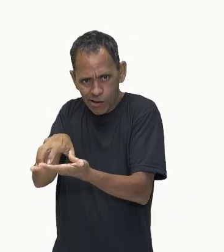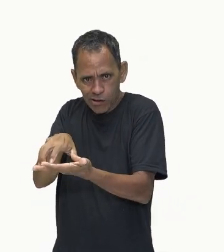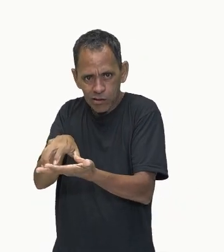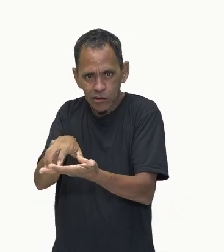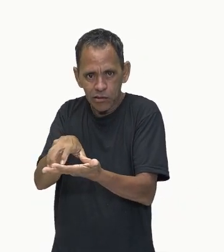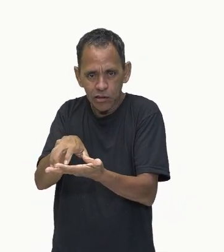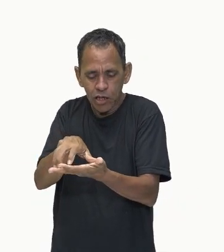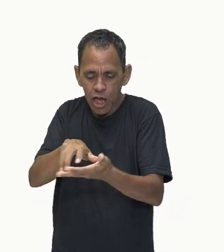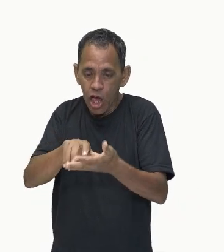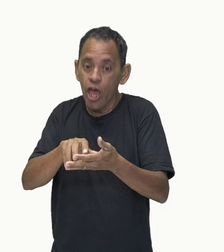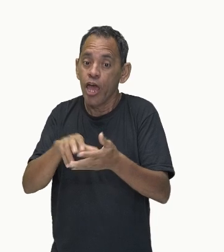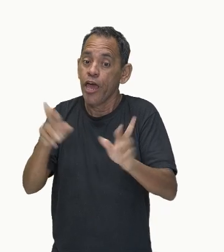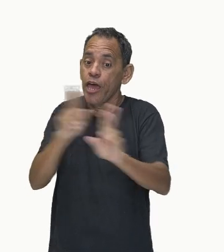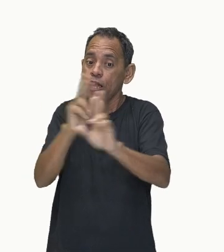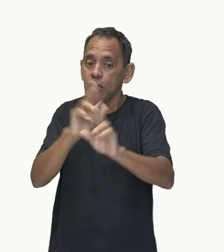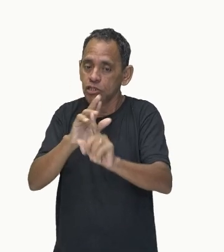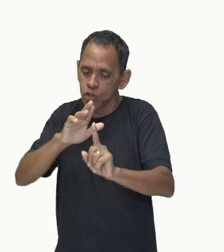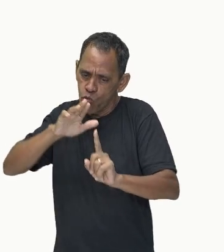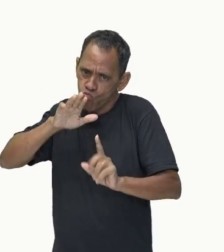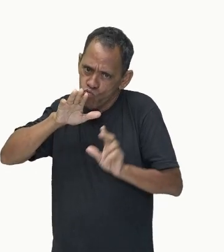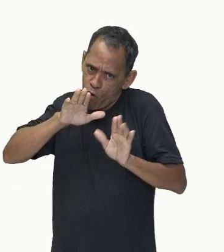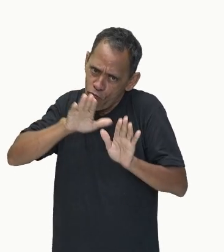Então foi aplicada aqui uma força F,